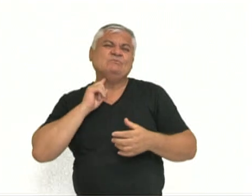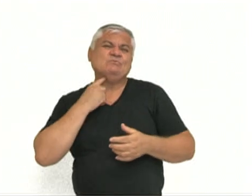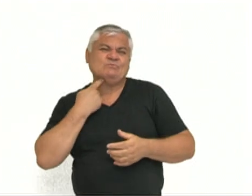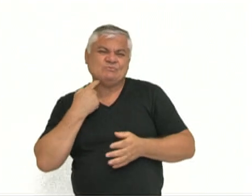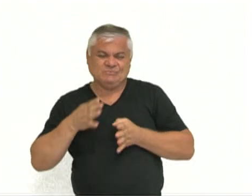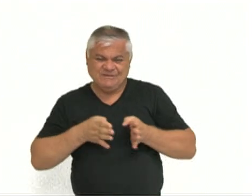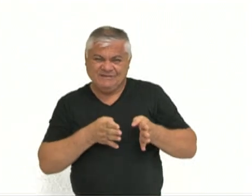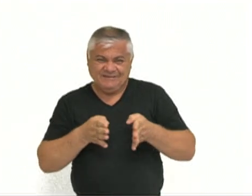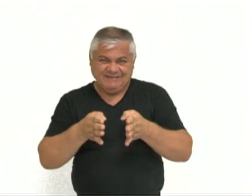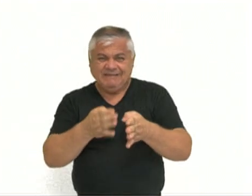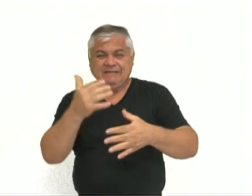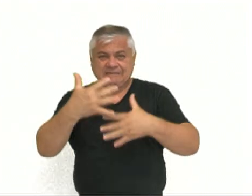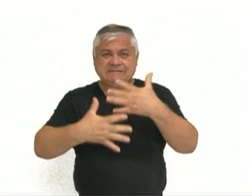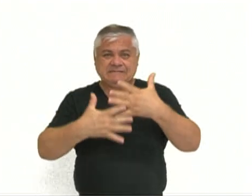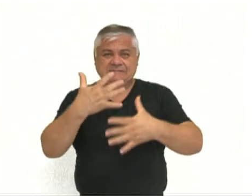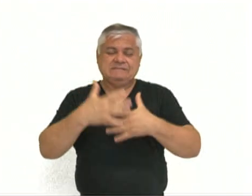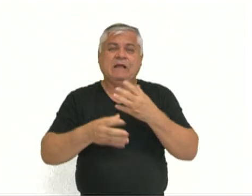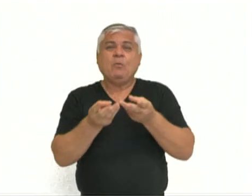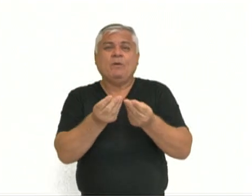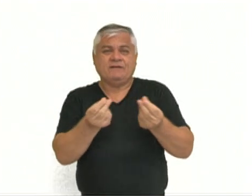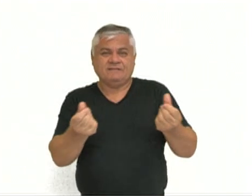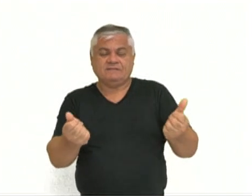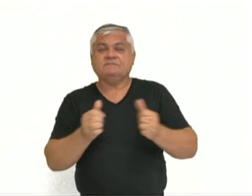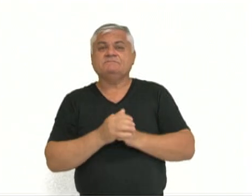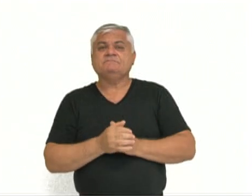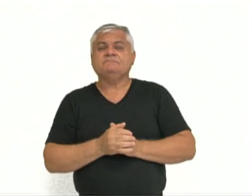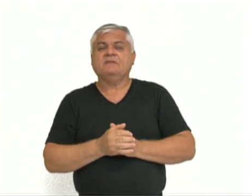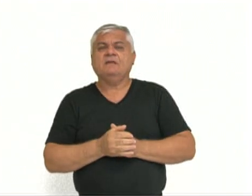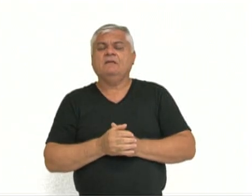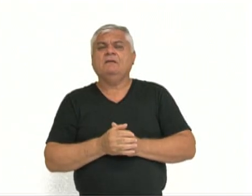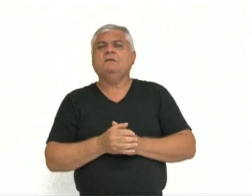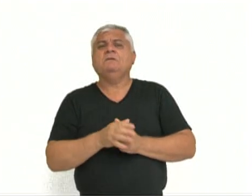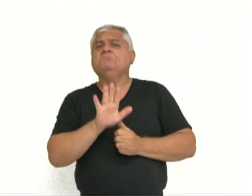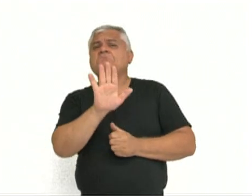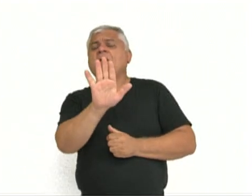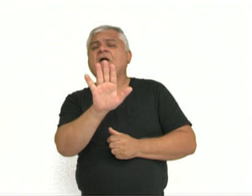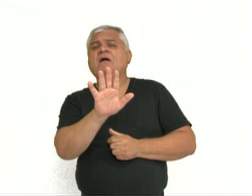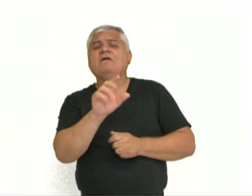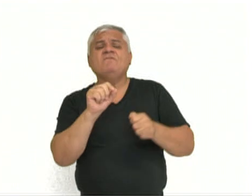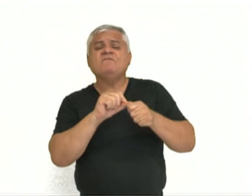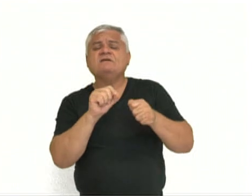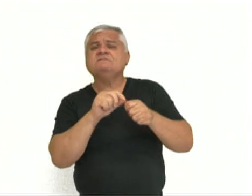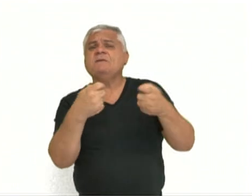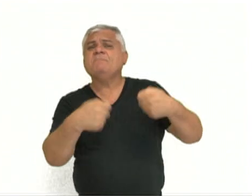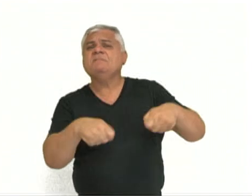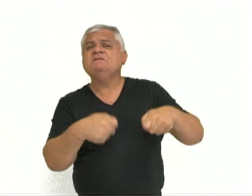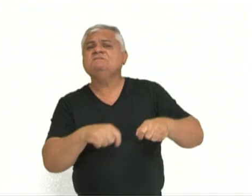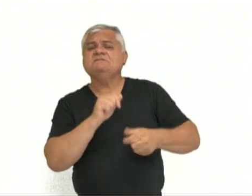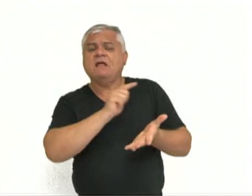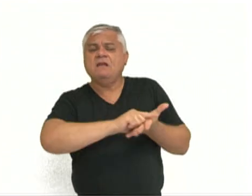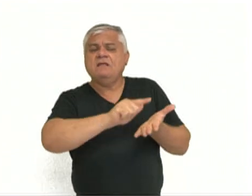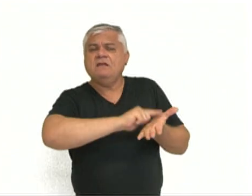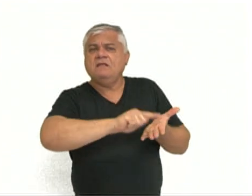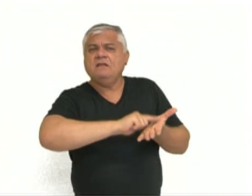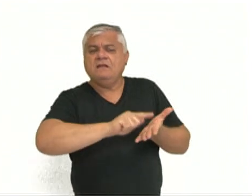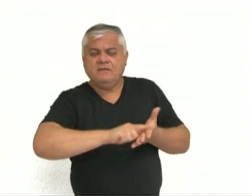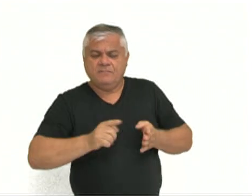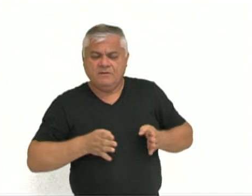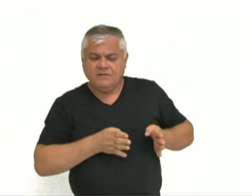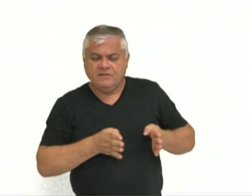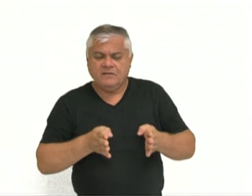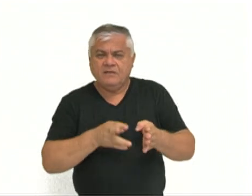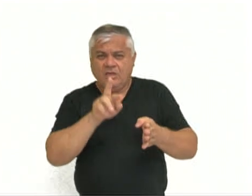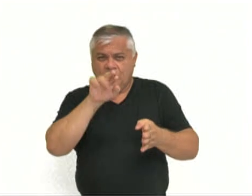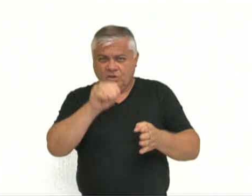rio compromete a qualidade da água. O que pode ser realizado para a despoluição de um rio? Você viu a imagem